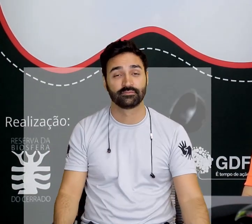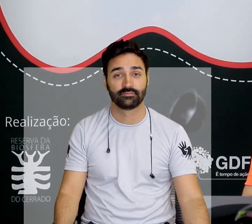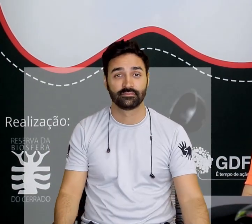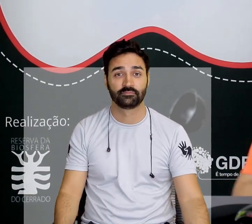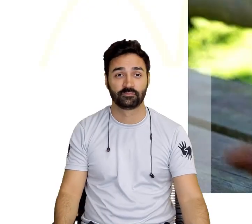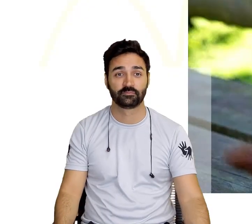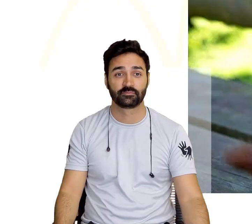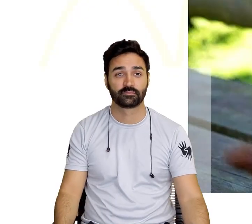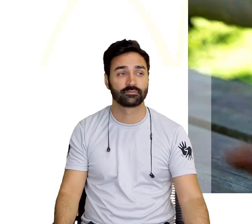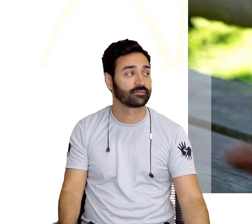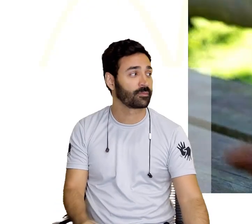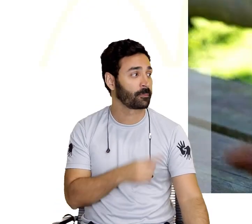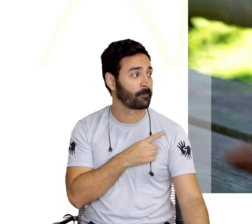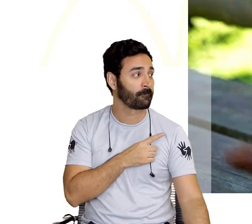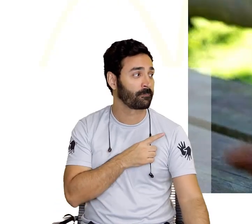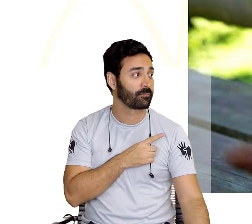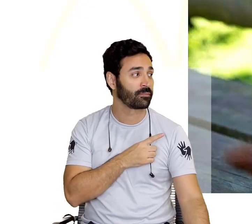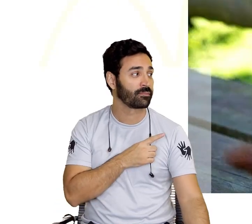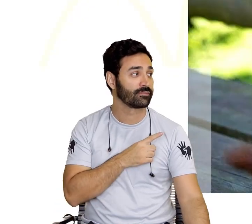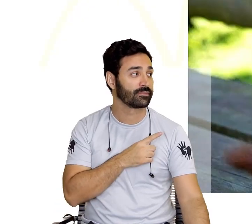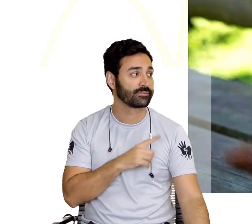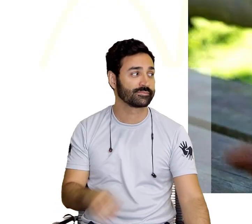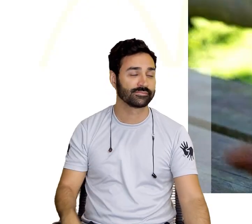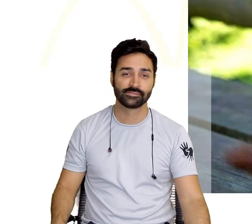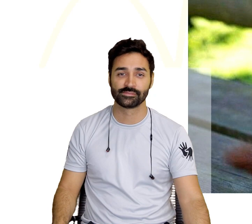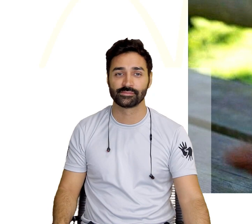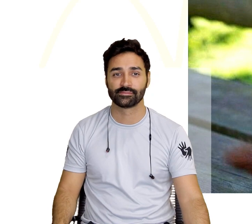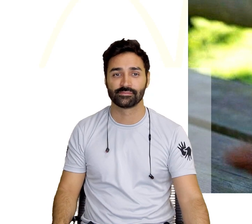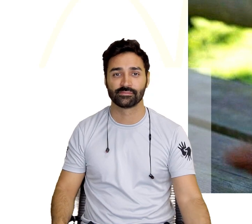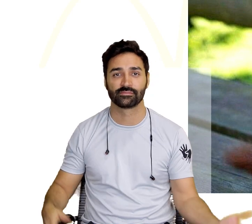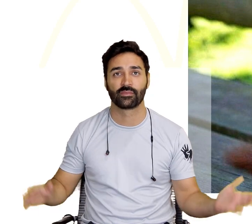Né? E essa? Essa imagem é massa.